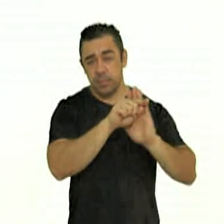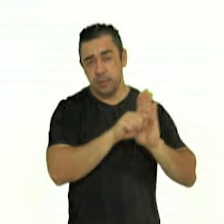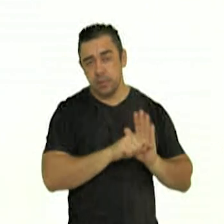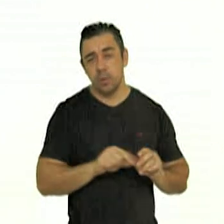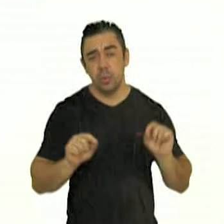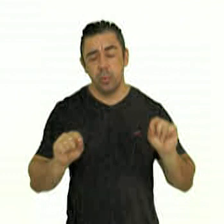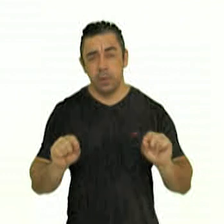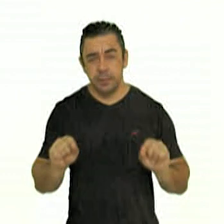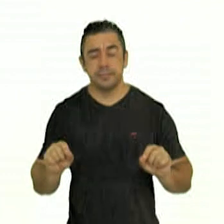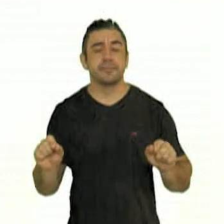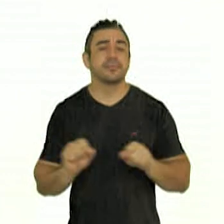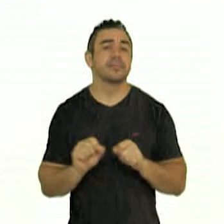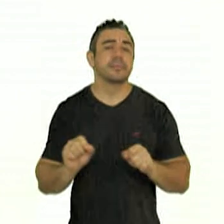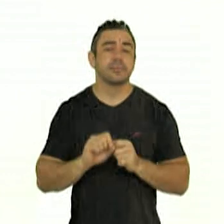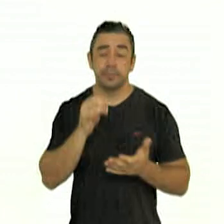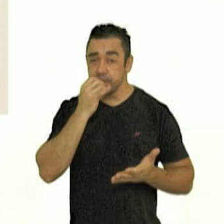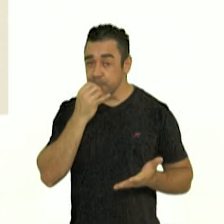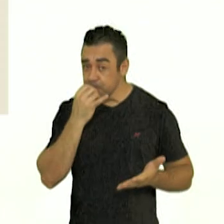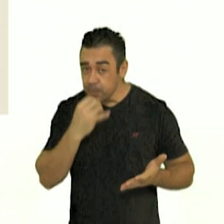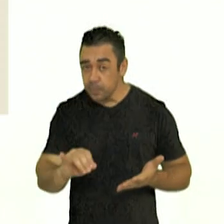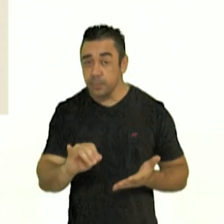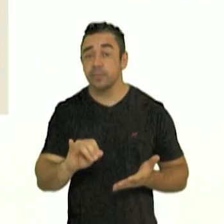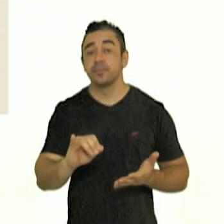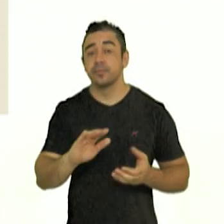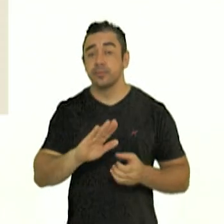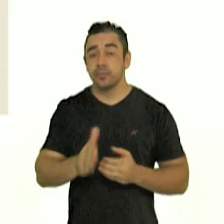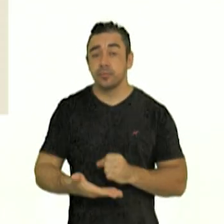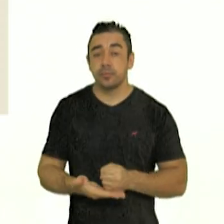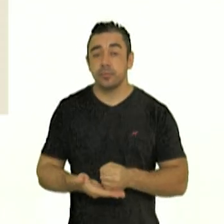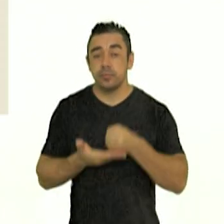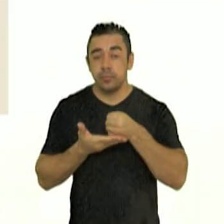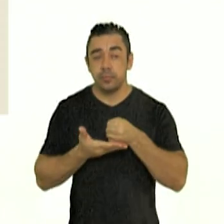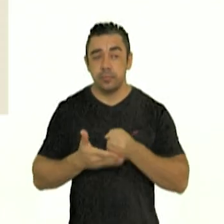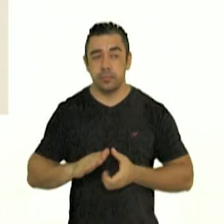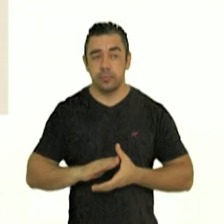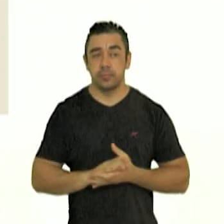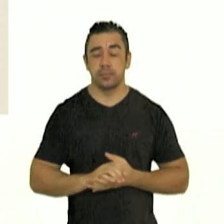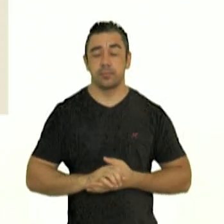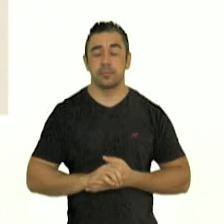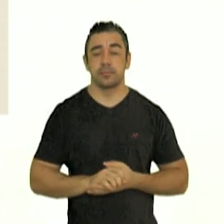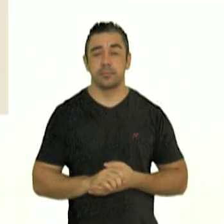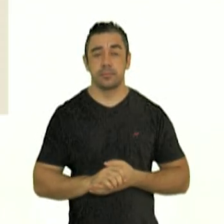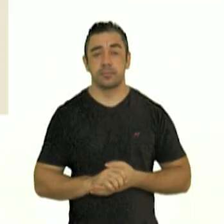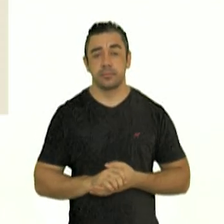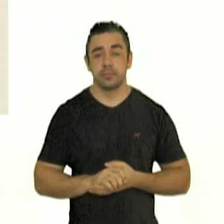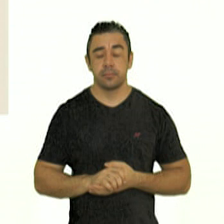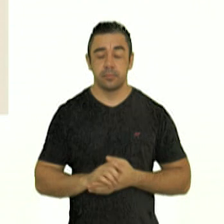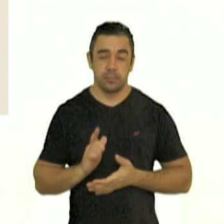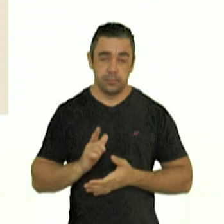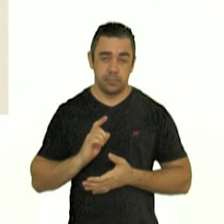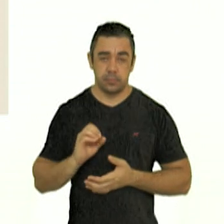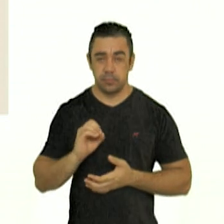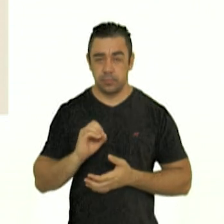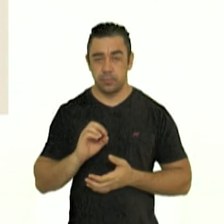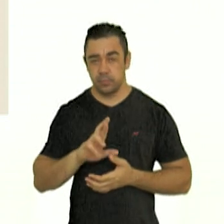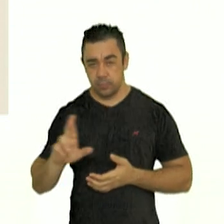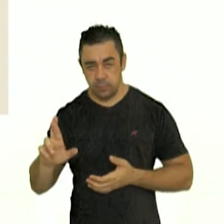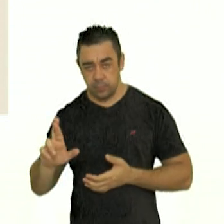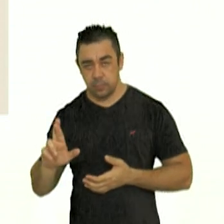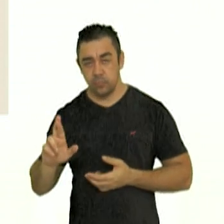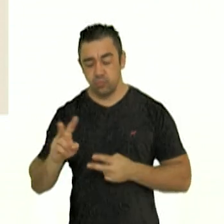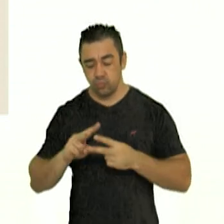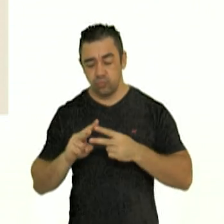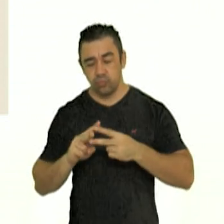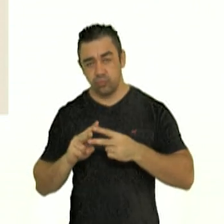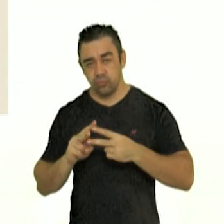produção ou a geração de energia sustentável. No Extremo Oriente também, 2 países de destaque